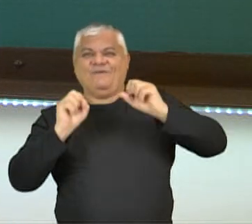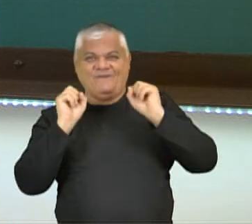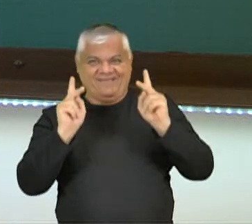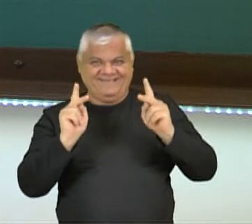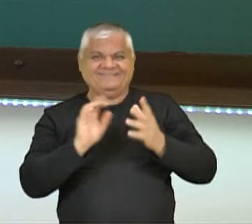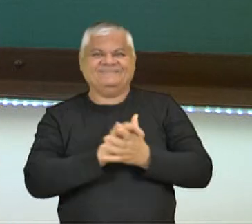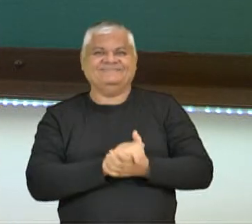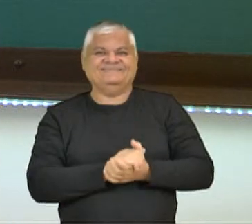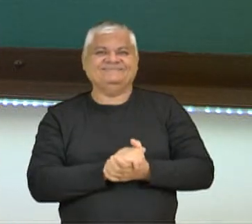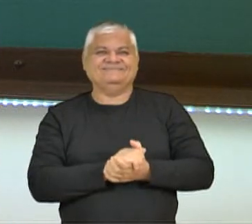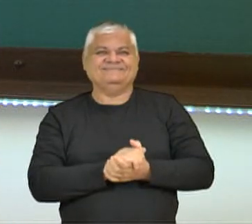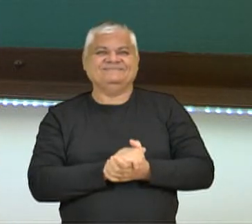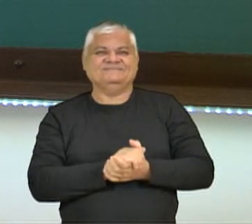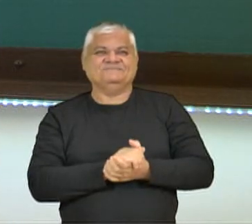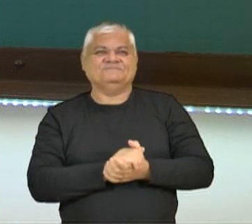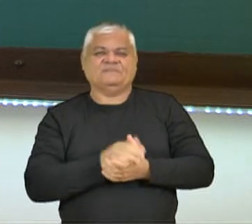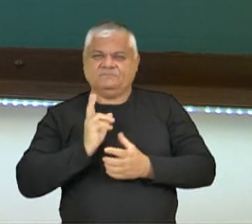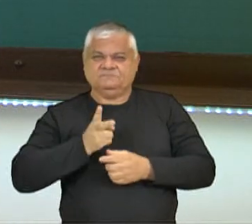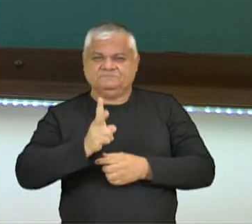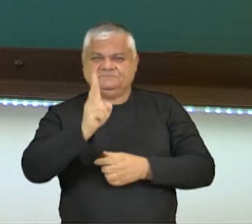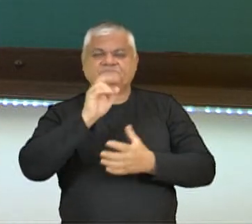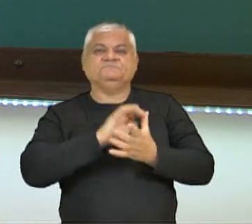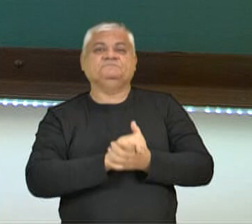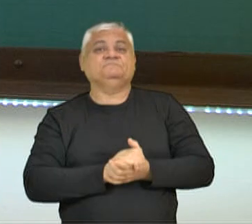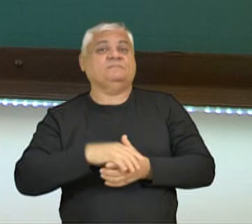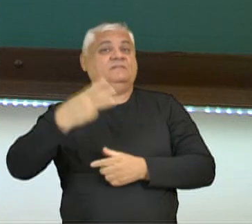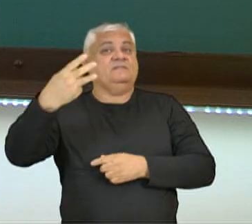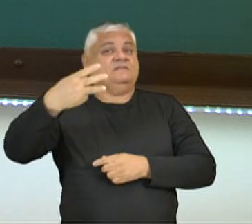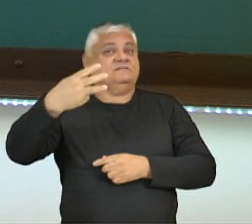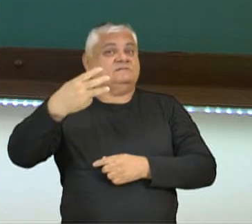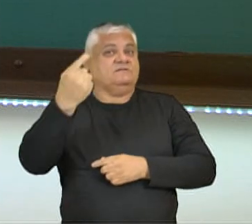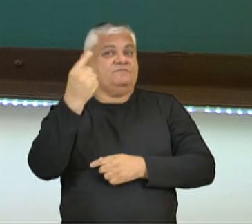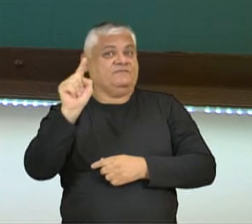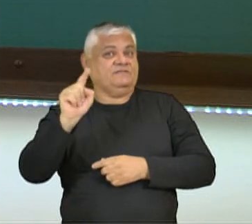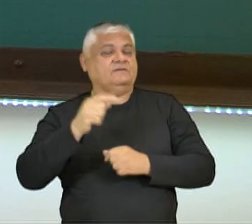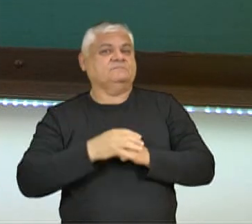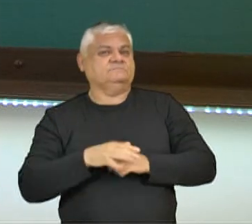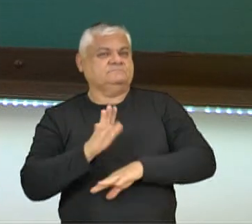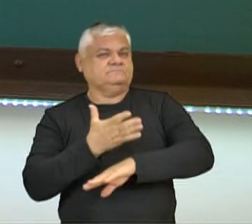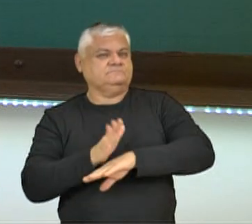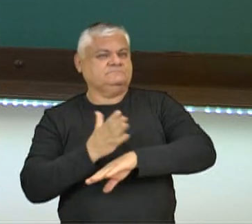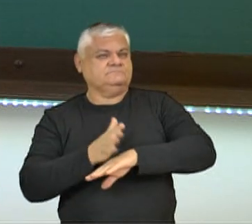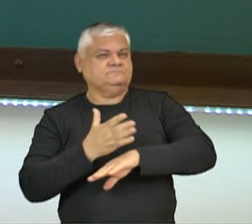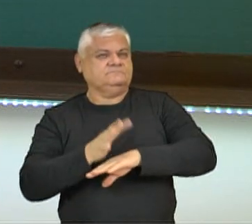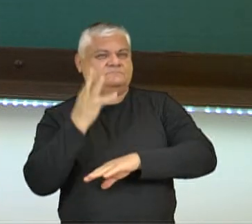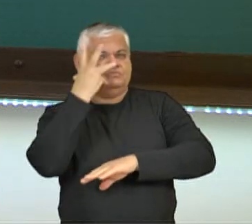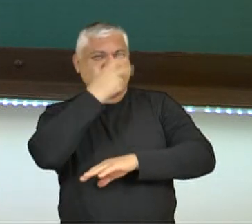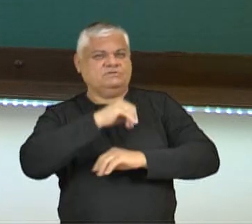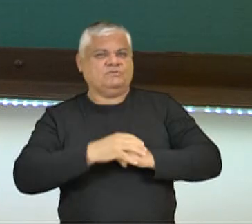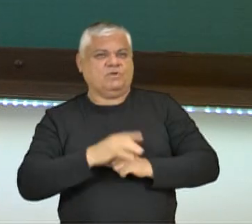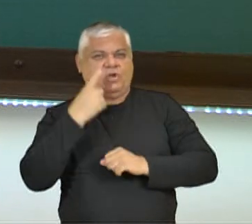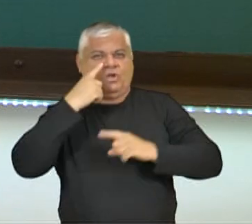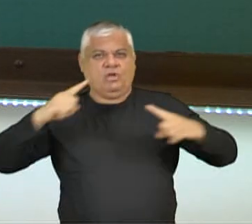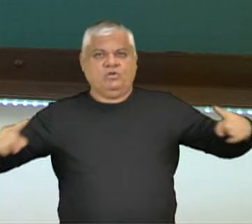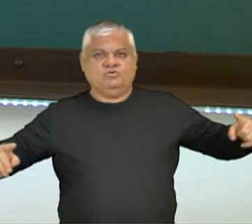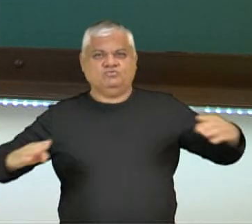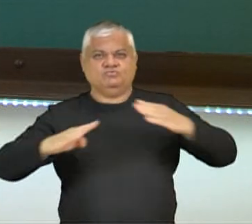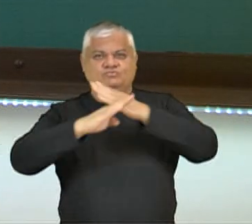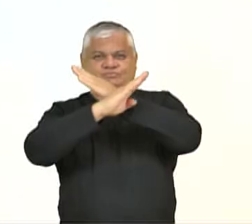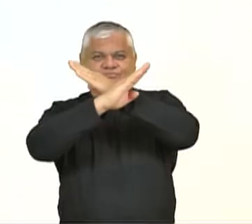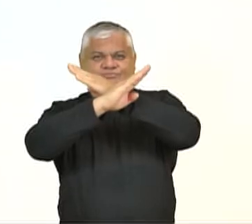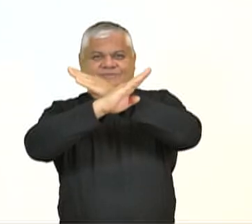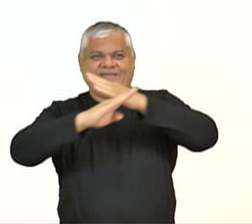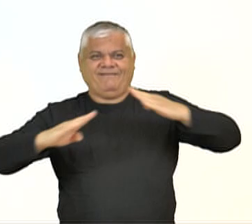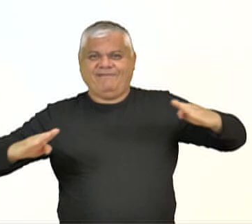ok? Beleza, então. Então, nós podemos ir para o último, bem incrementado, bem bonito. Olha lá. Qual